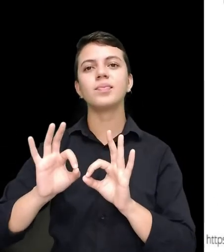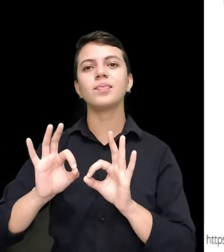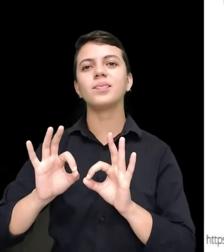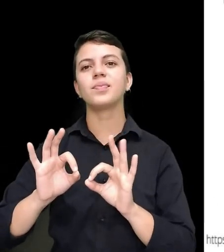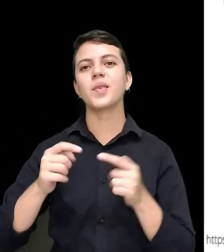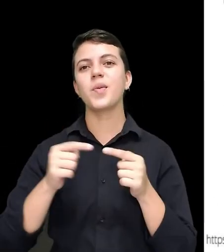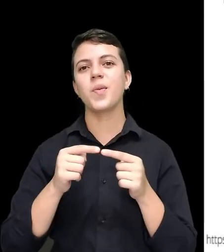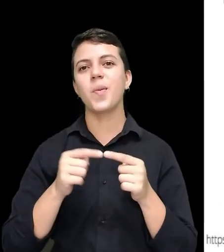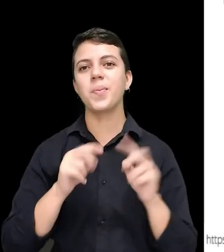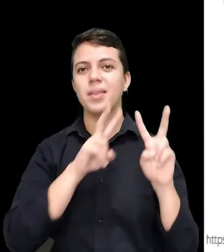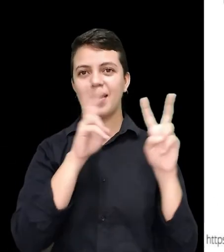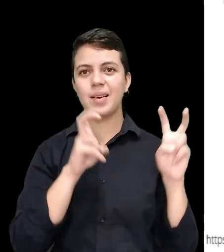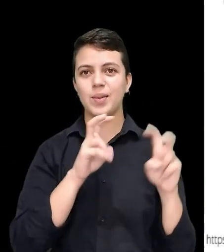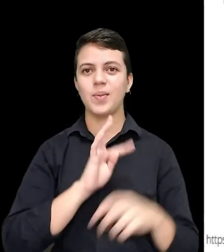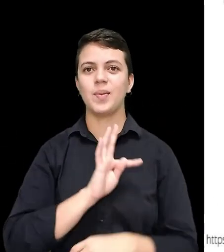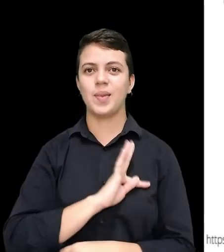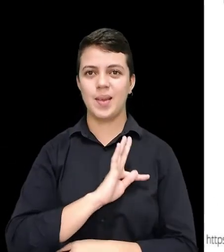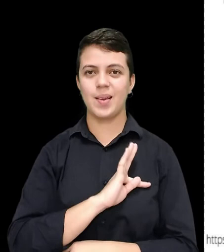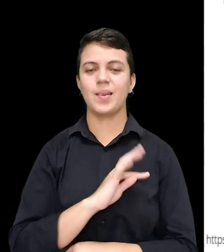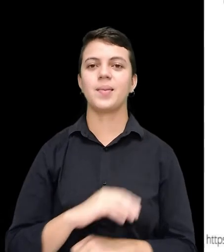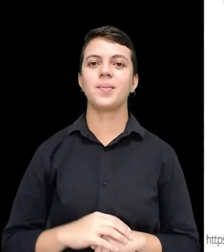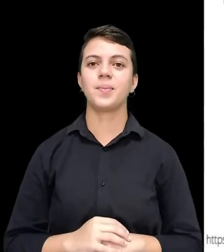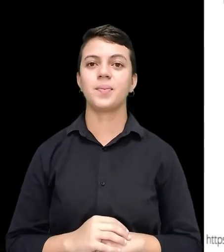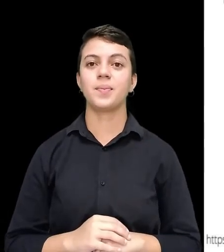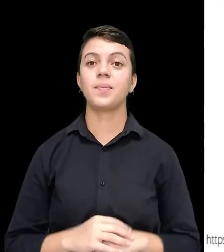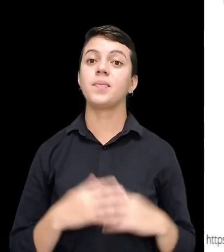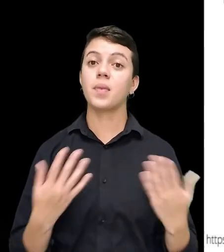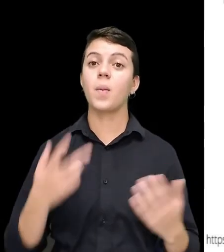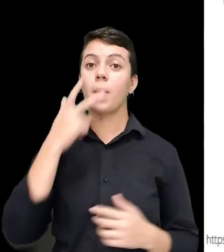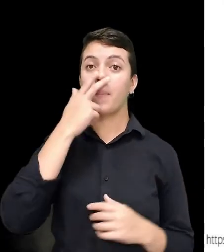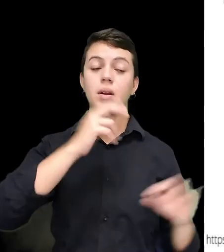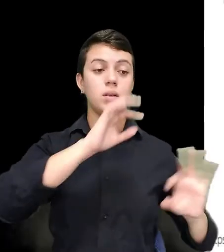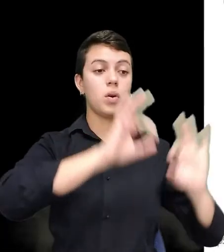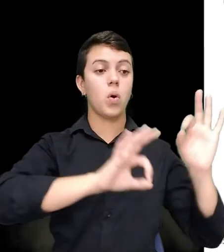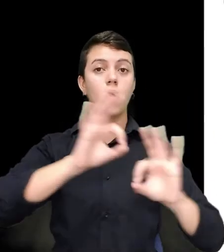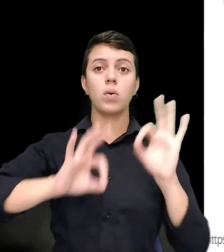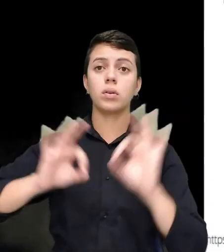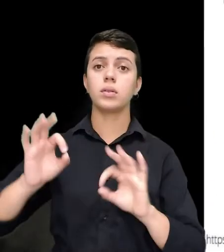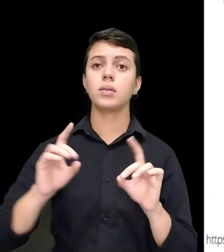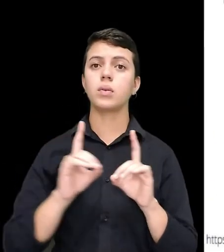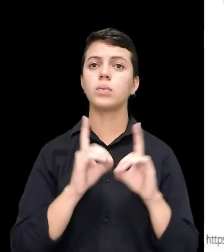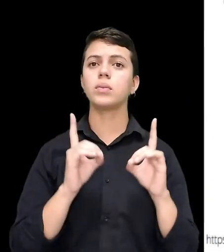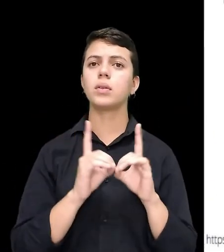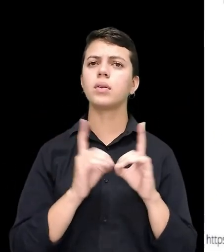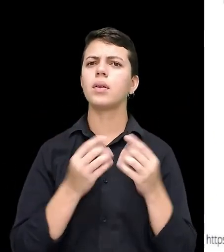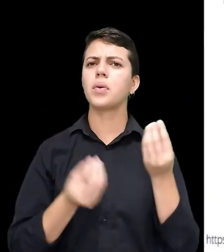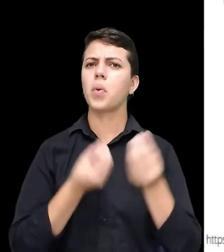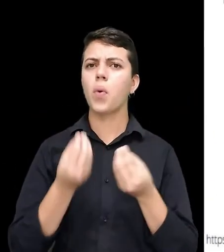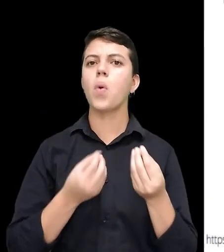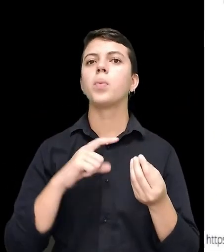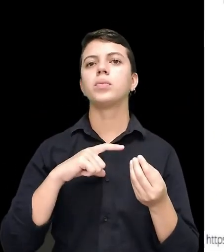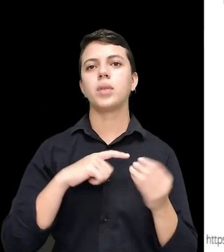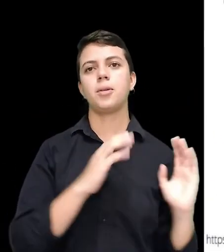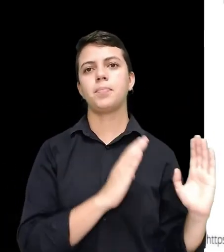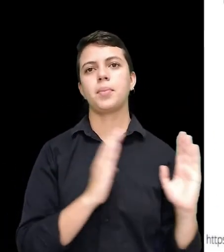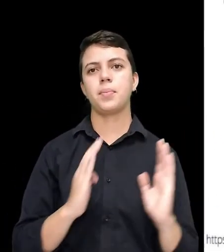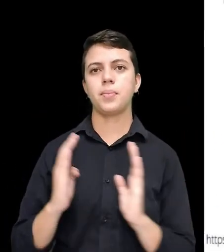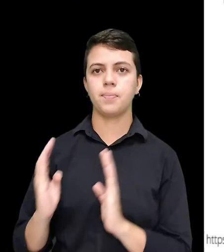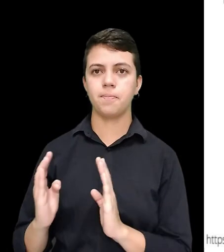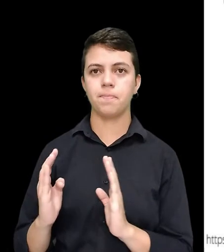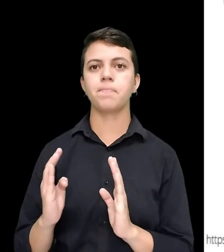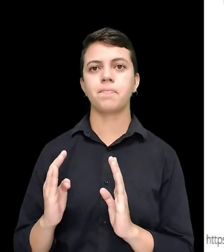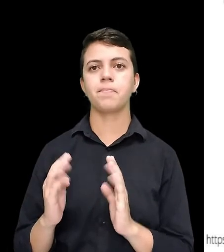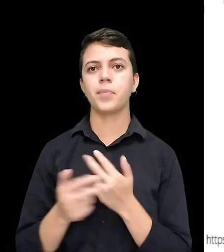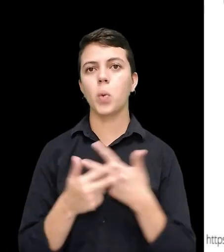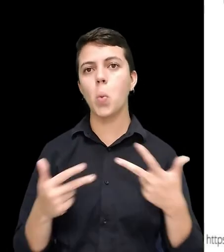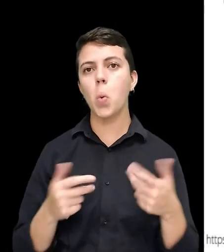ajustamento, e com isso, essa organização didática se dá através de alguns procedimentos e